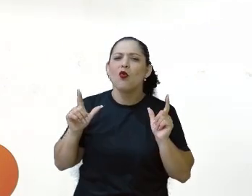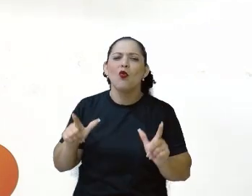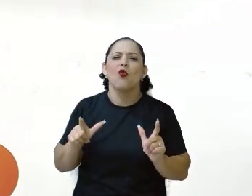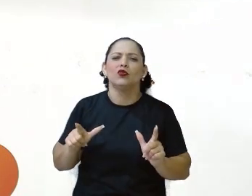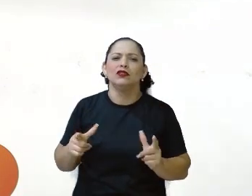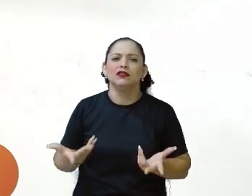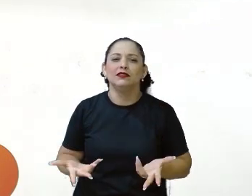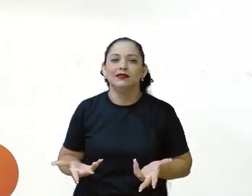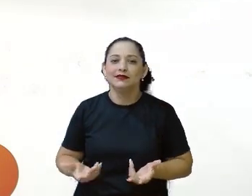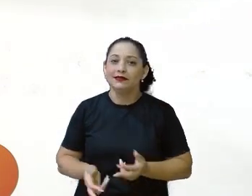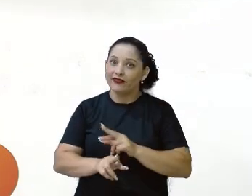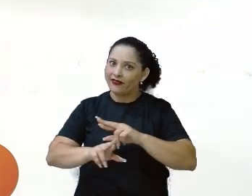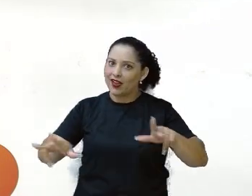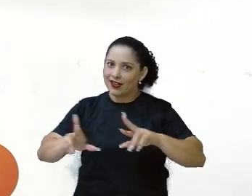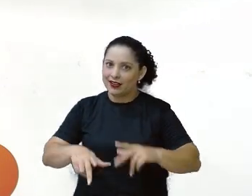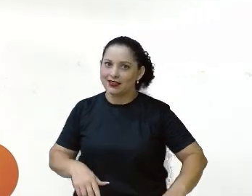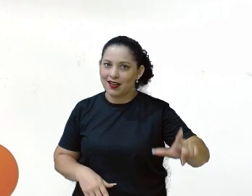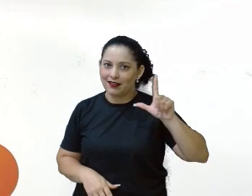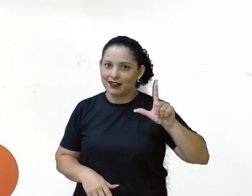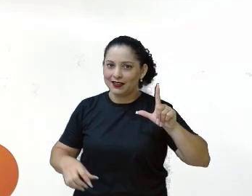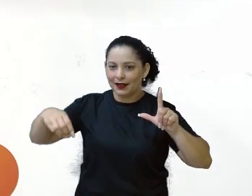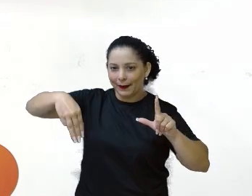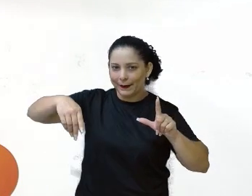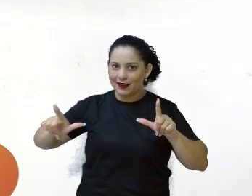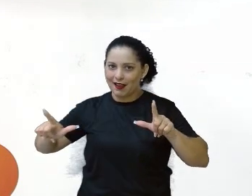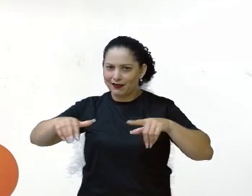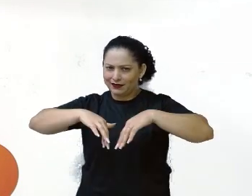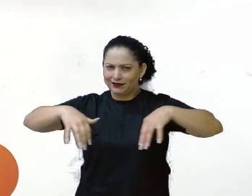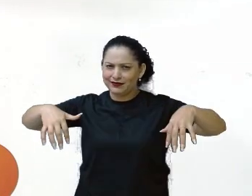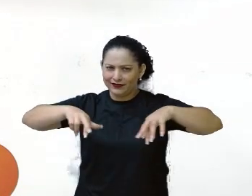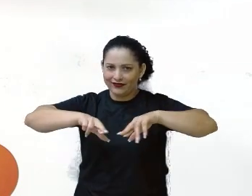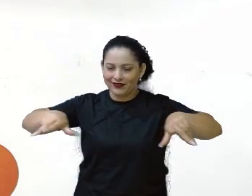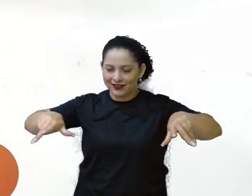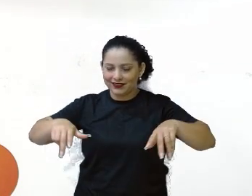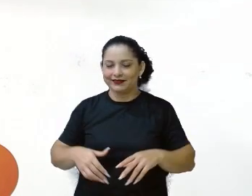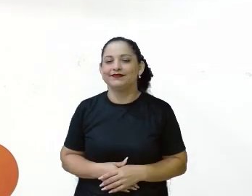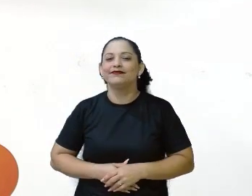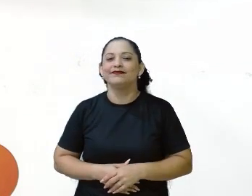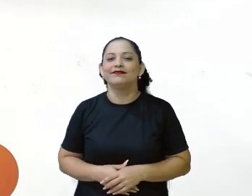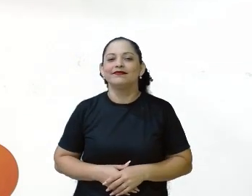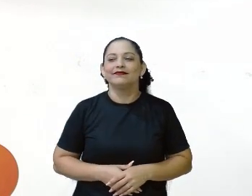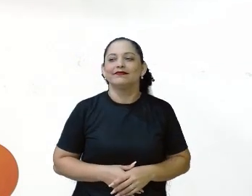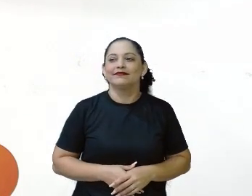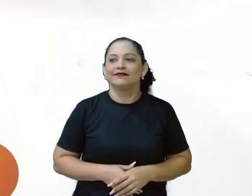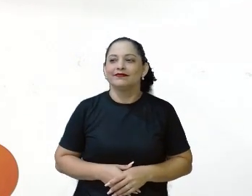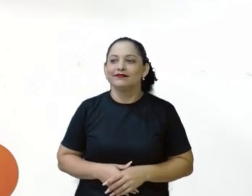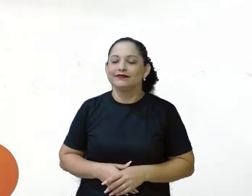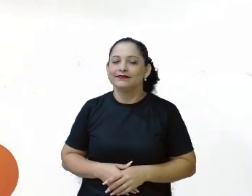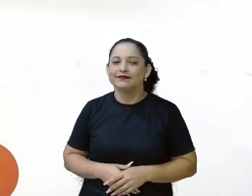litro e mililitro, hein? Bora lá, rapidão.